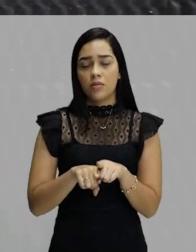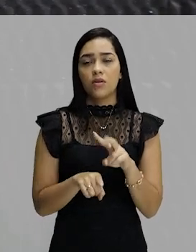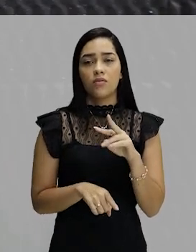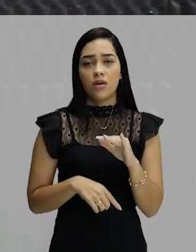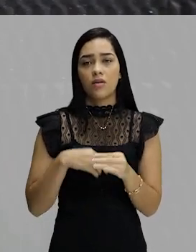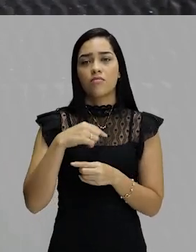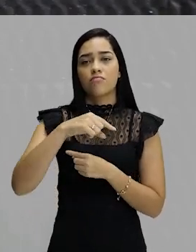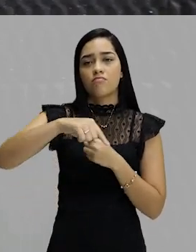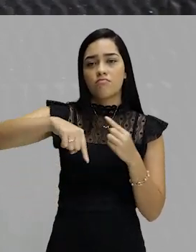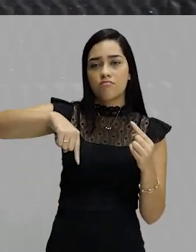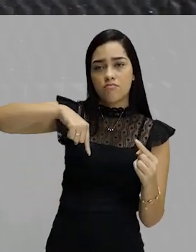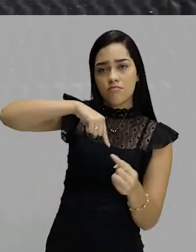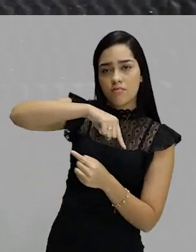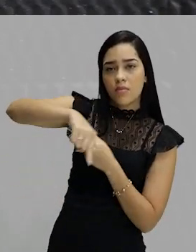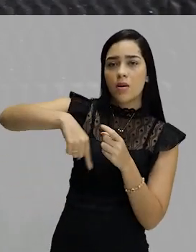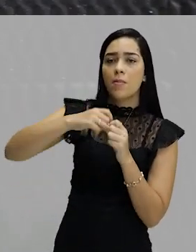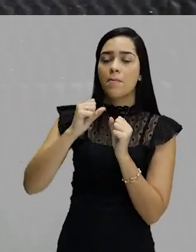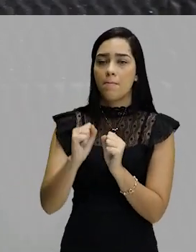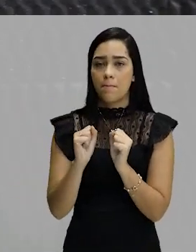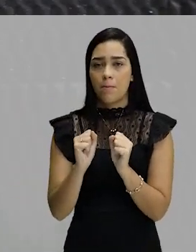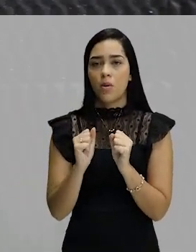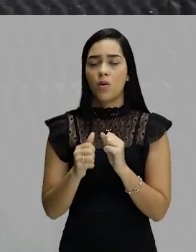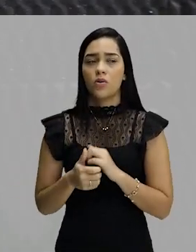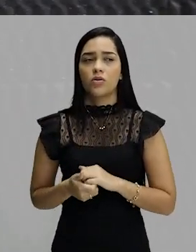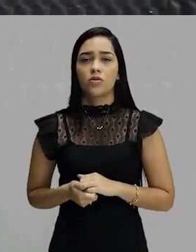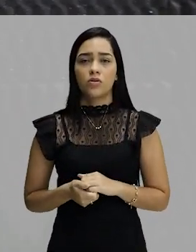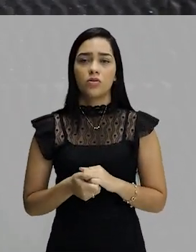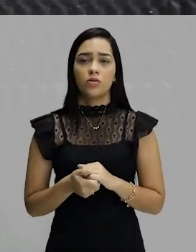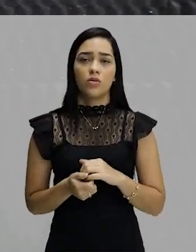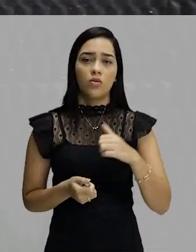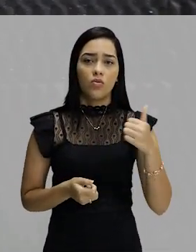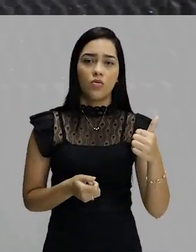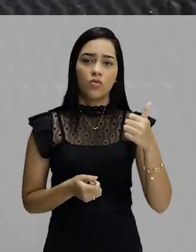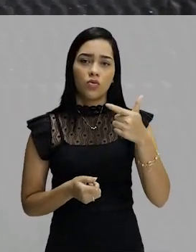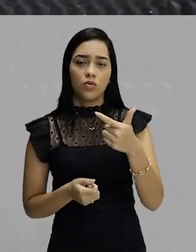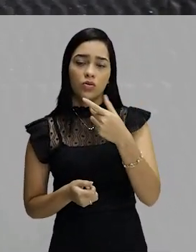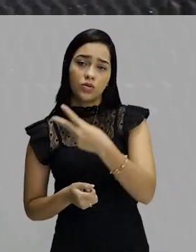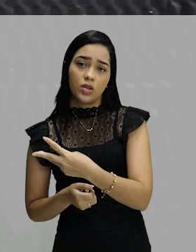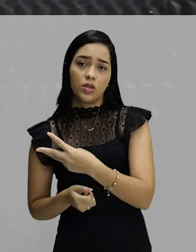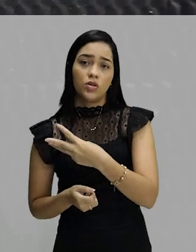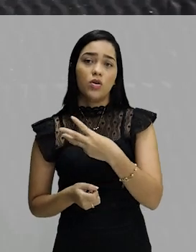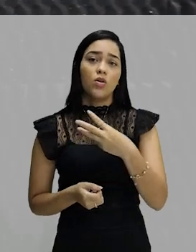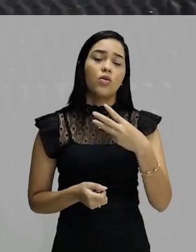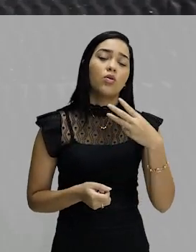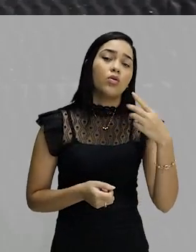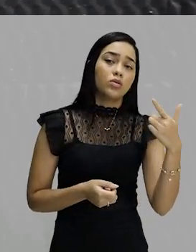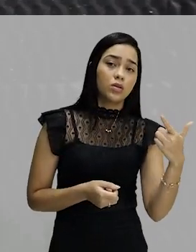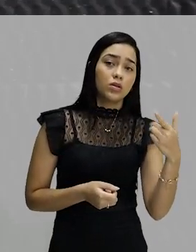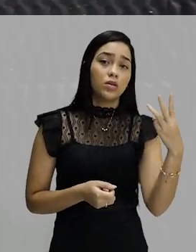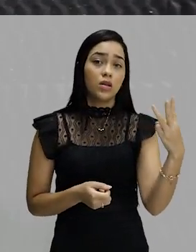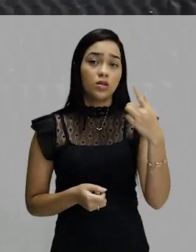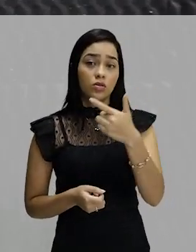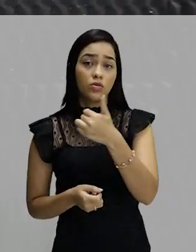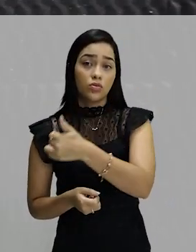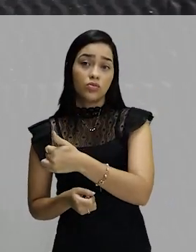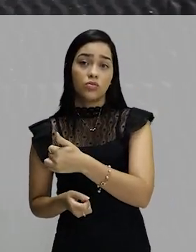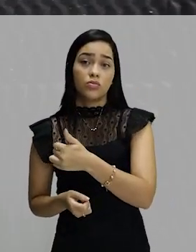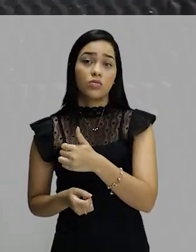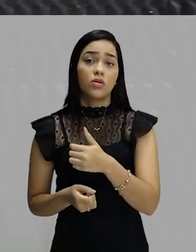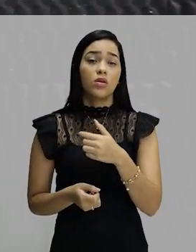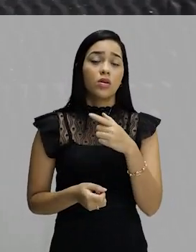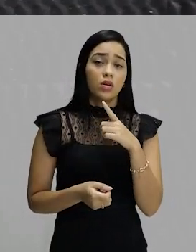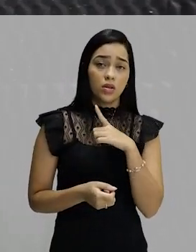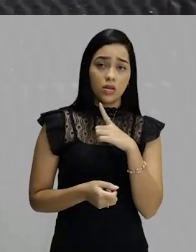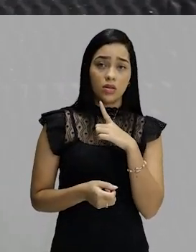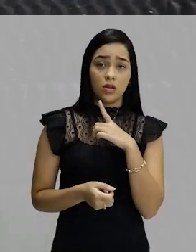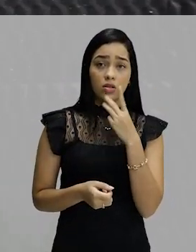permutar. Eles também podem trocar de posição. Posso botar o volume 1, volume 2, volume 3, volume 3, volume 2, volume 1. Então,